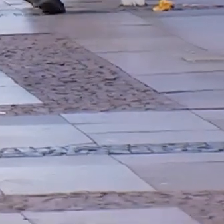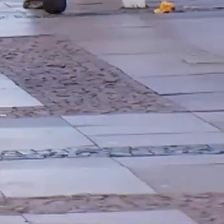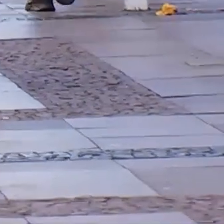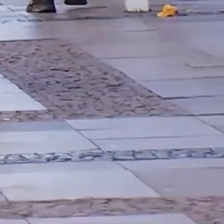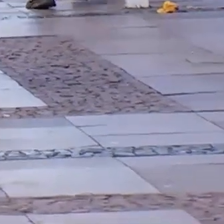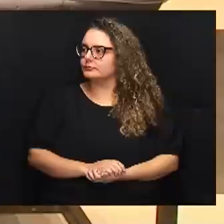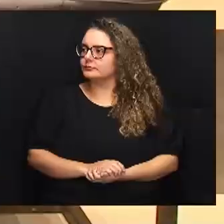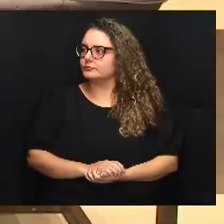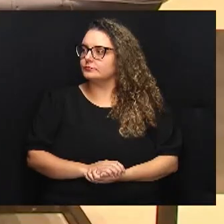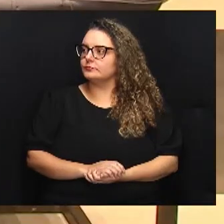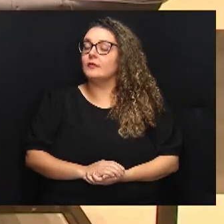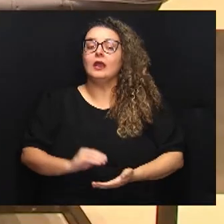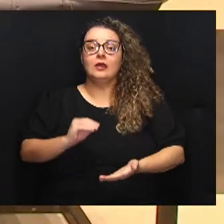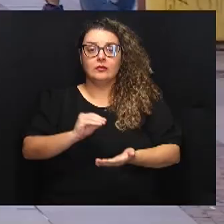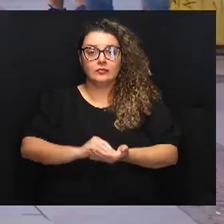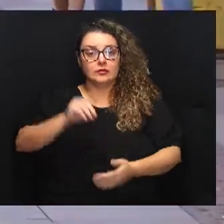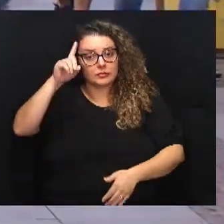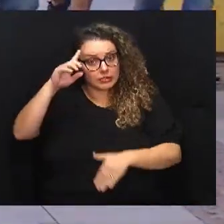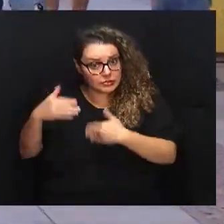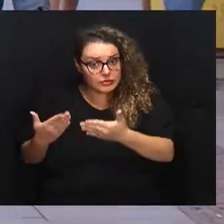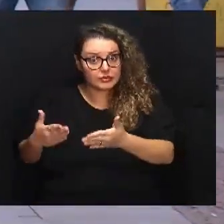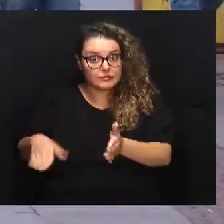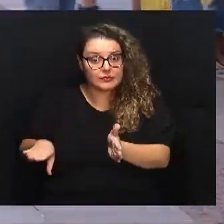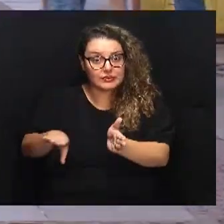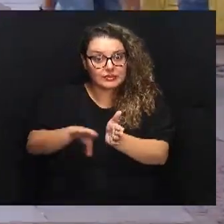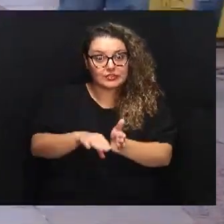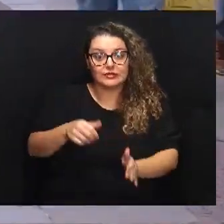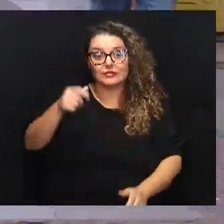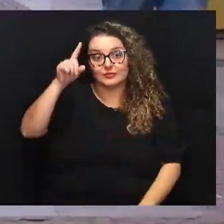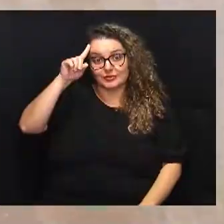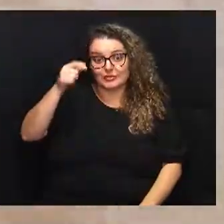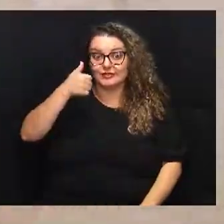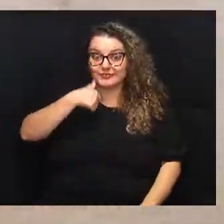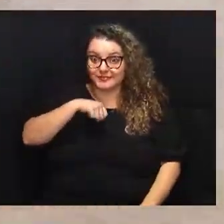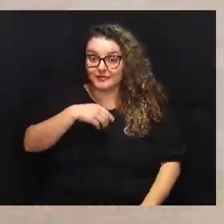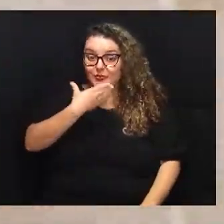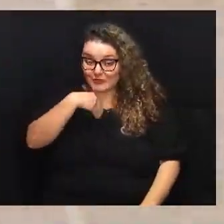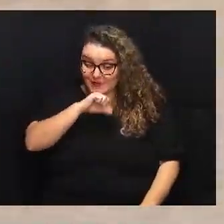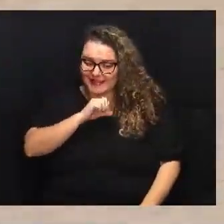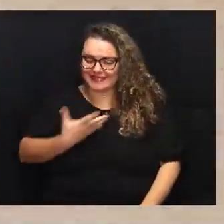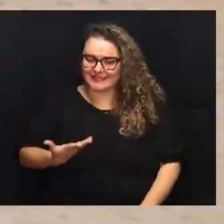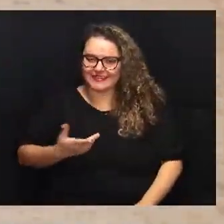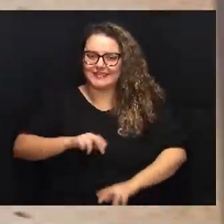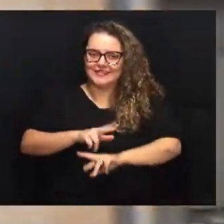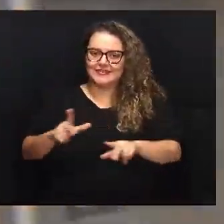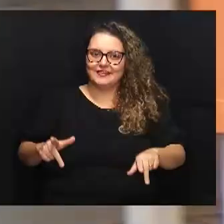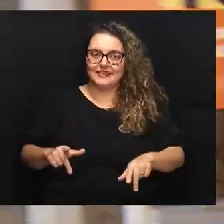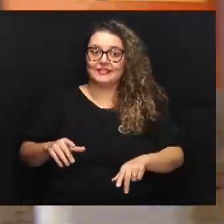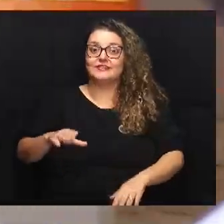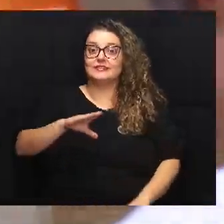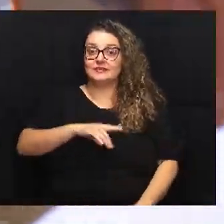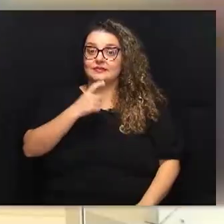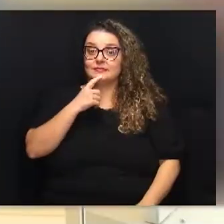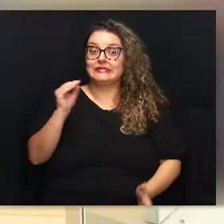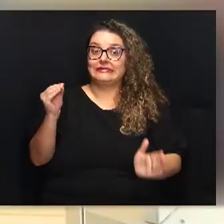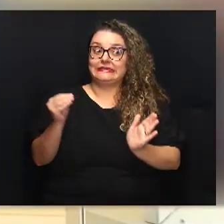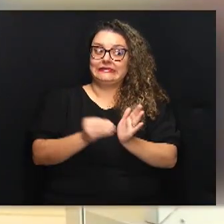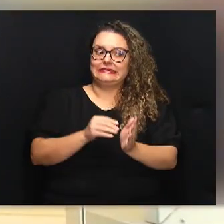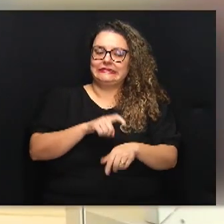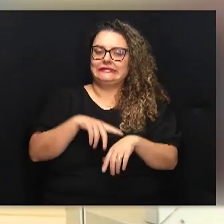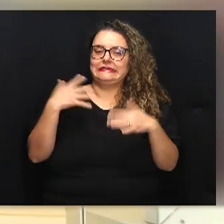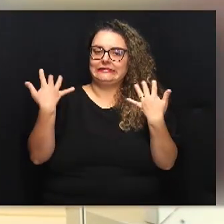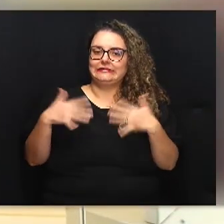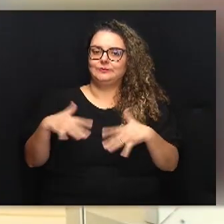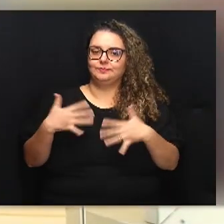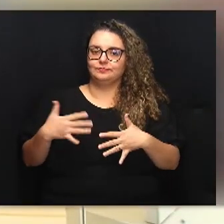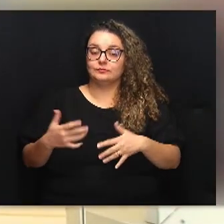Faltam poucos dias para o Dia dos Pais e muitos ainda em Campinas estão deixando a compra do presente para a última hora. Apesar